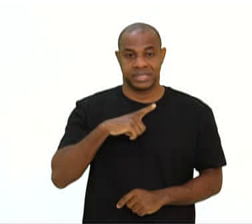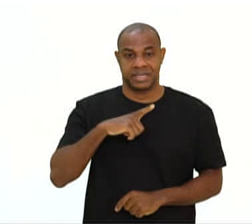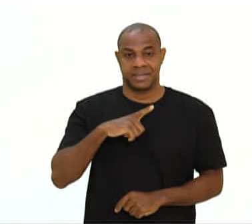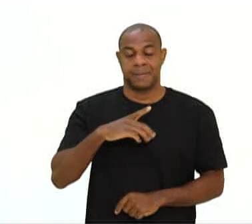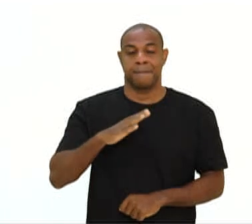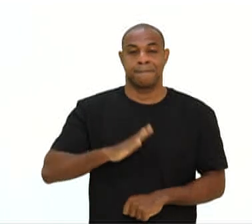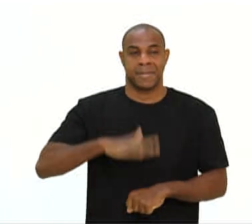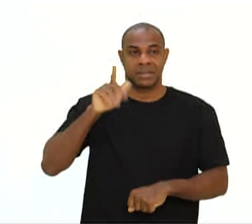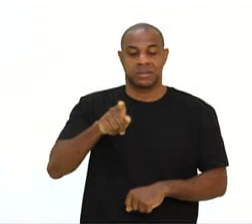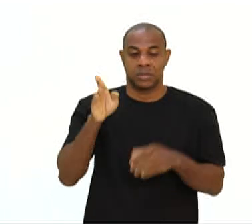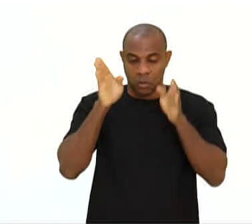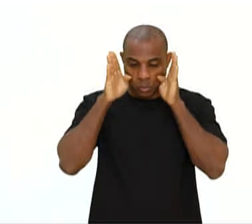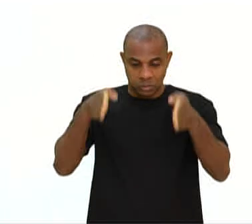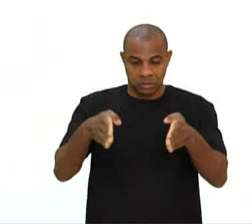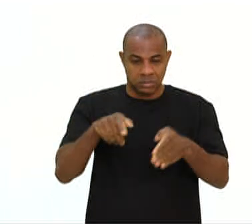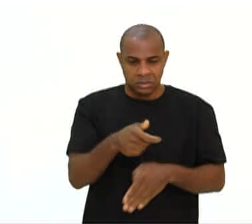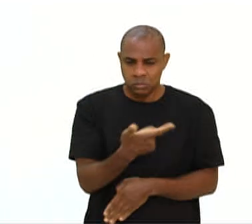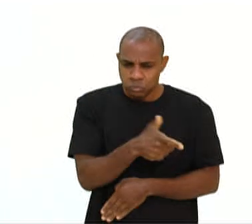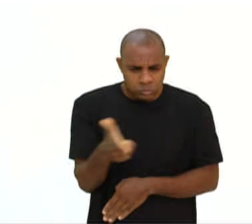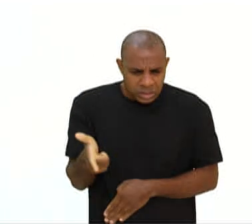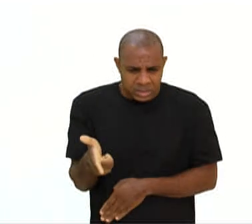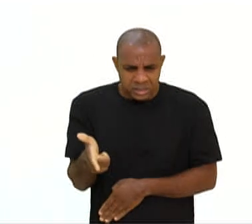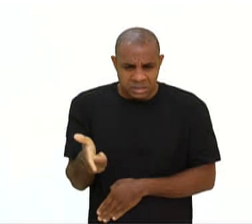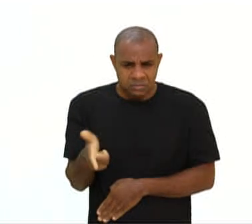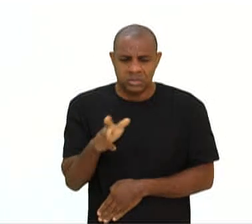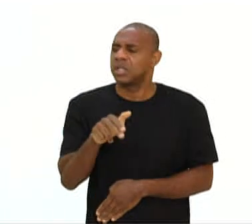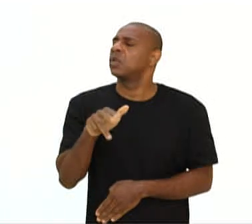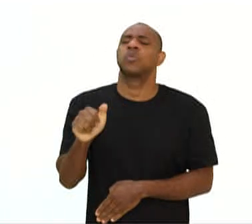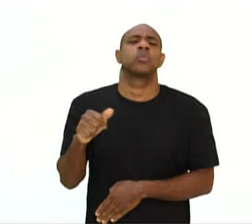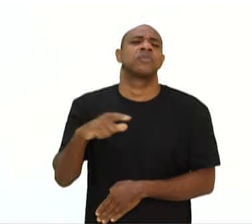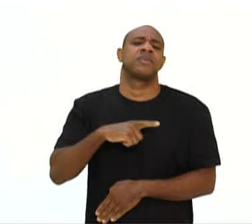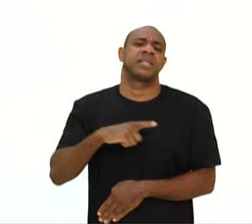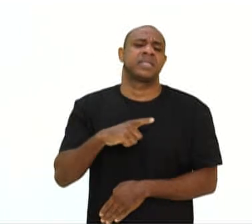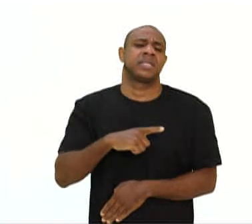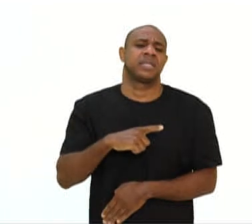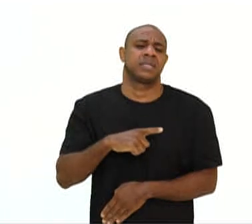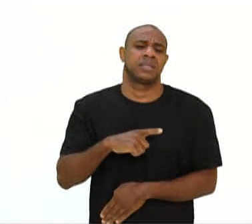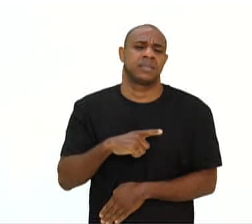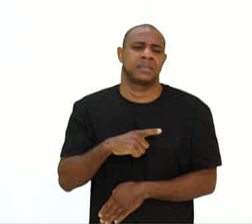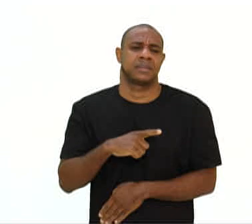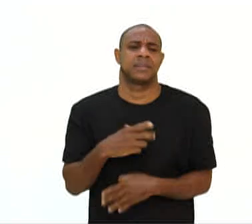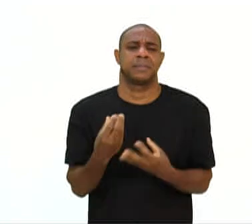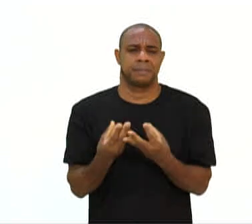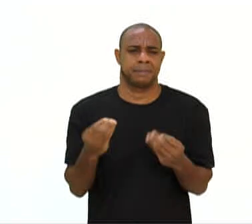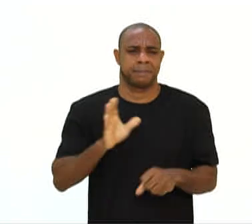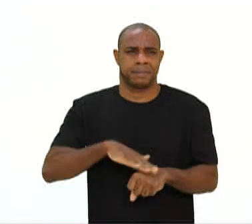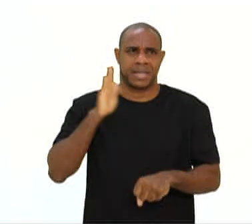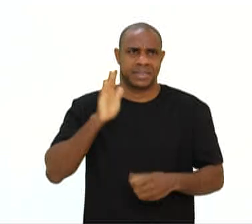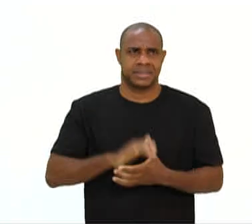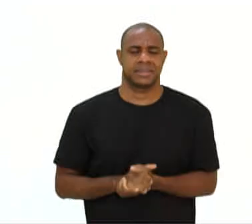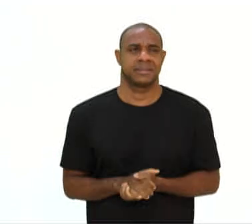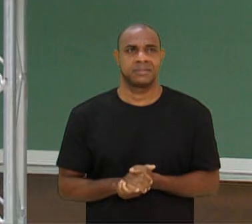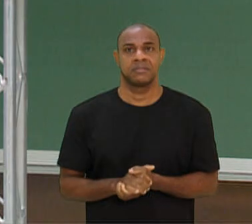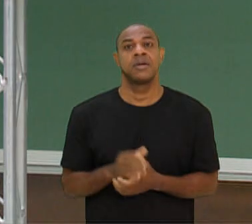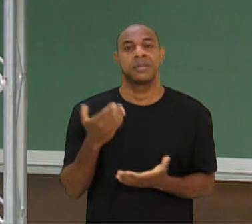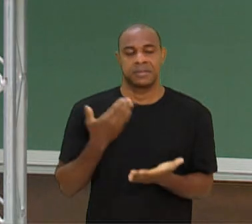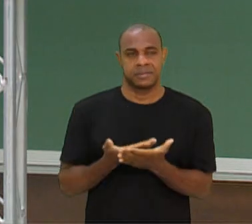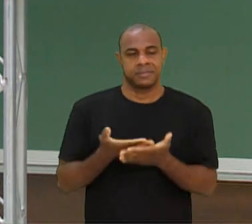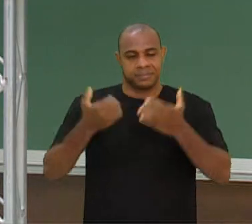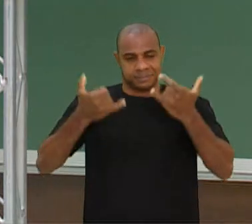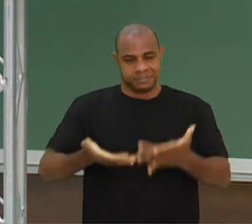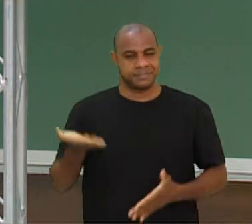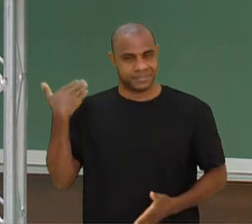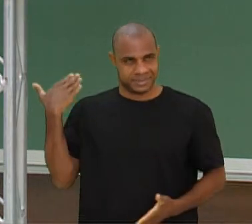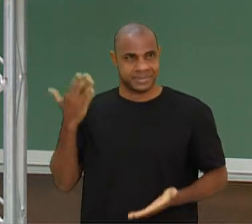se concentrar no que você não tem, você nunca terá o suficiente. Oprah Winfrey, que a gente viu na nossa aula passada,